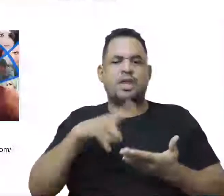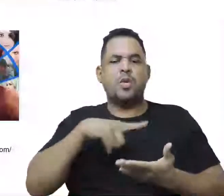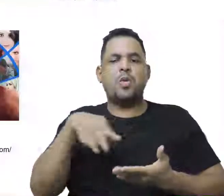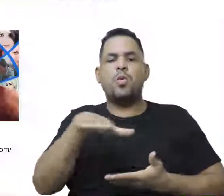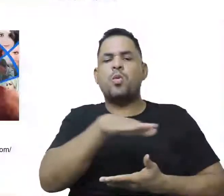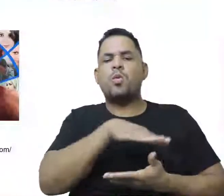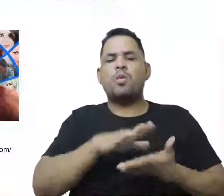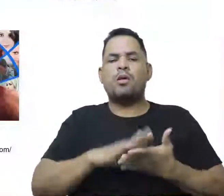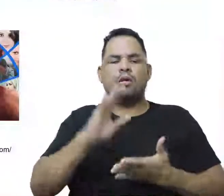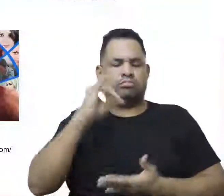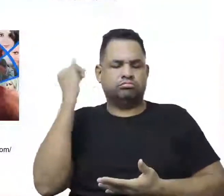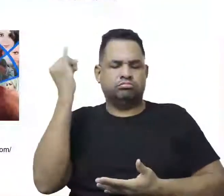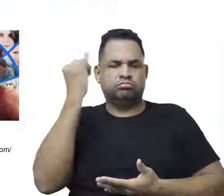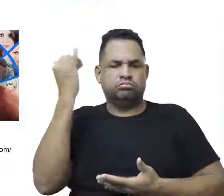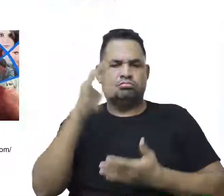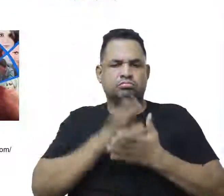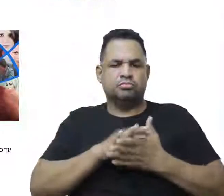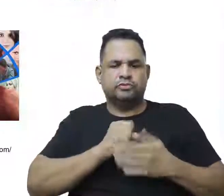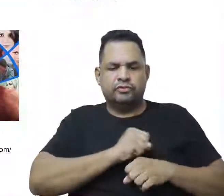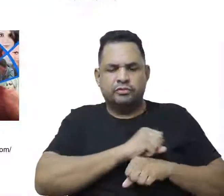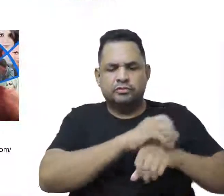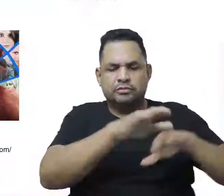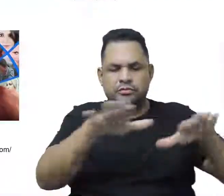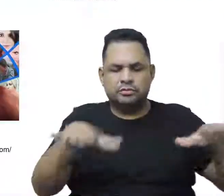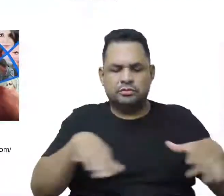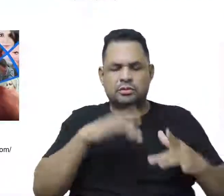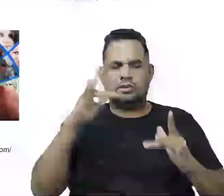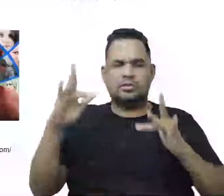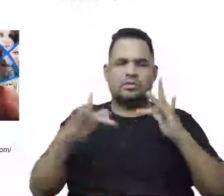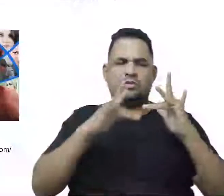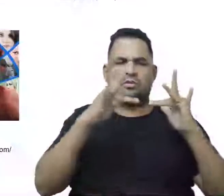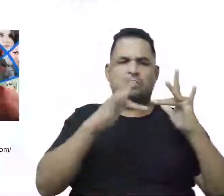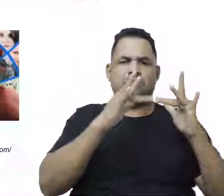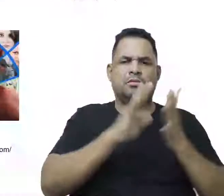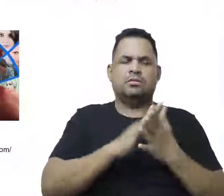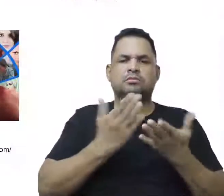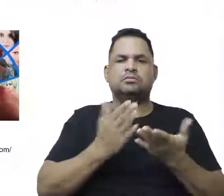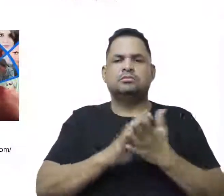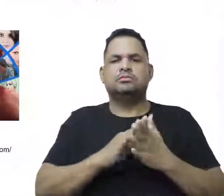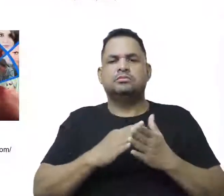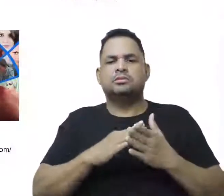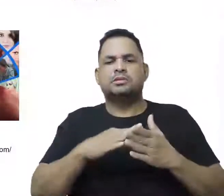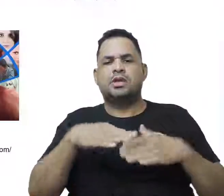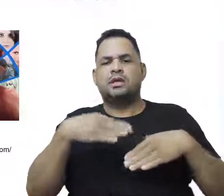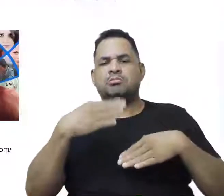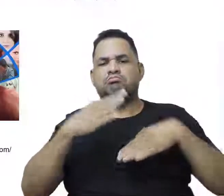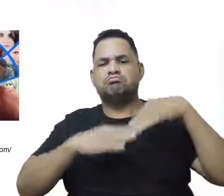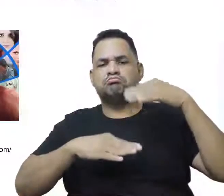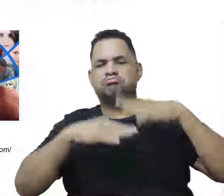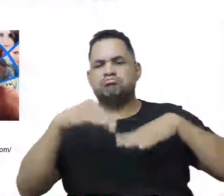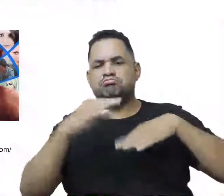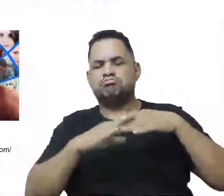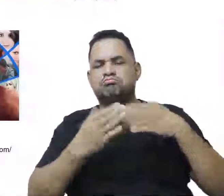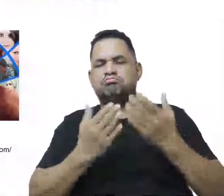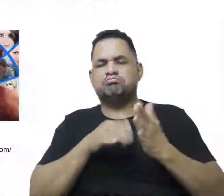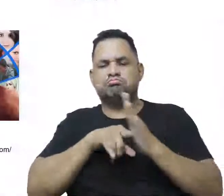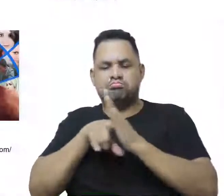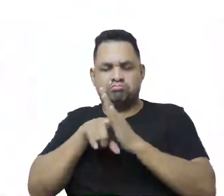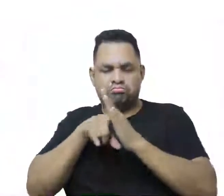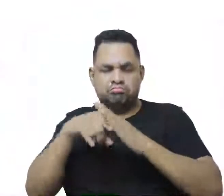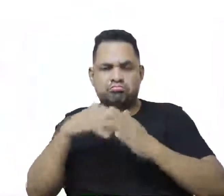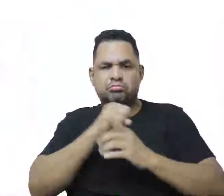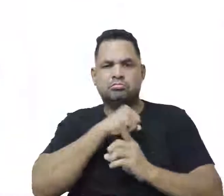e foi permeando o pensamento da maioria dos clássicos daí e os furiosos da sociologia Tá